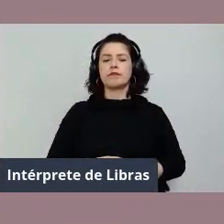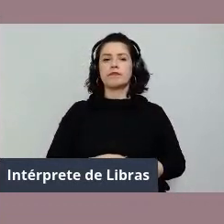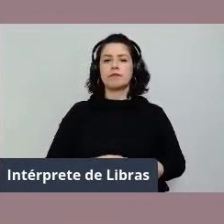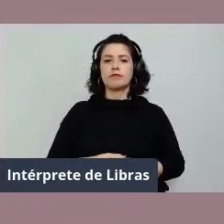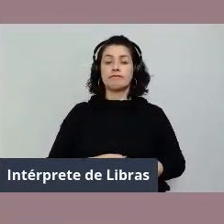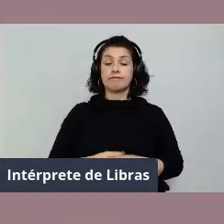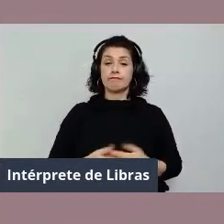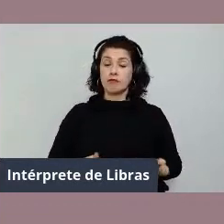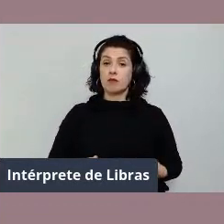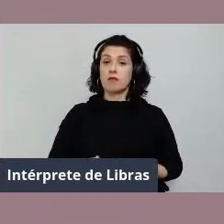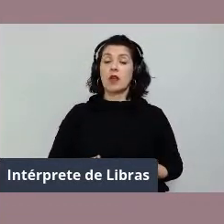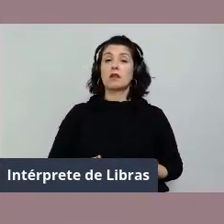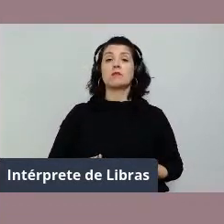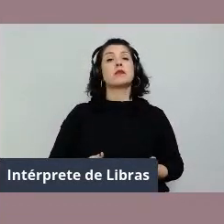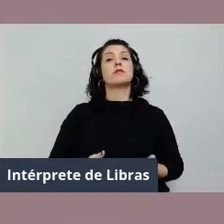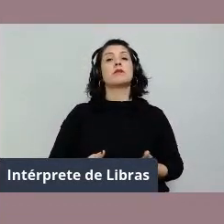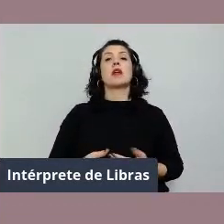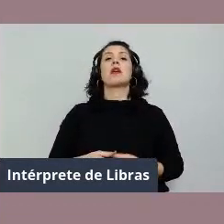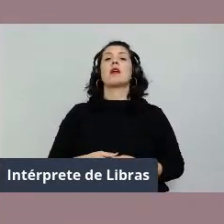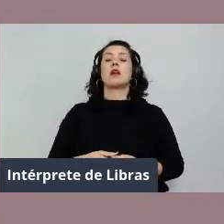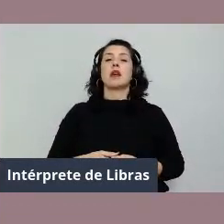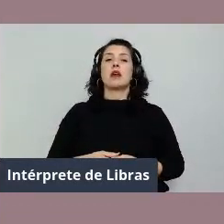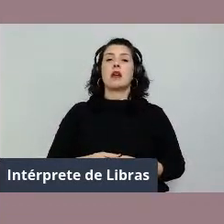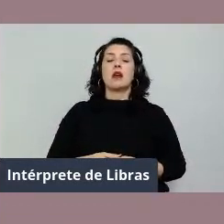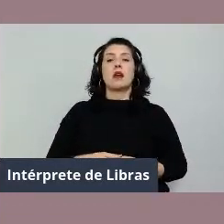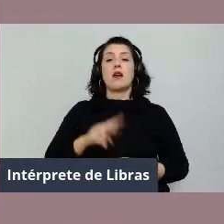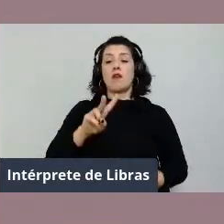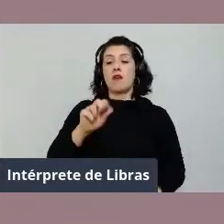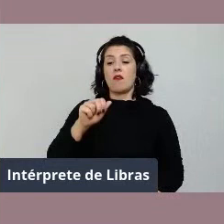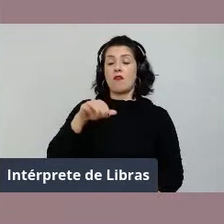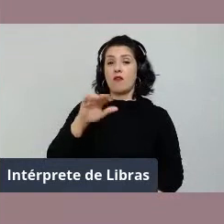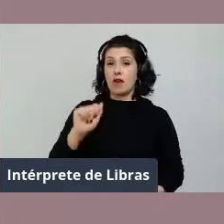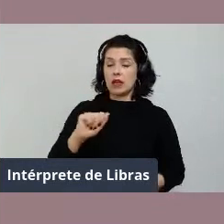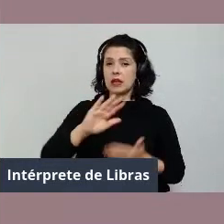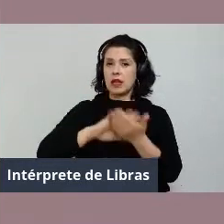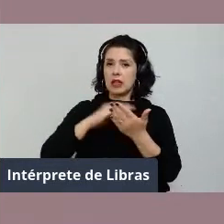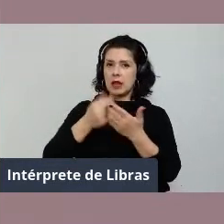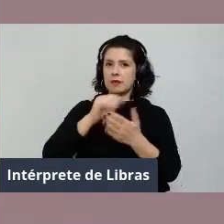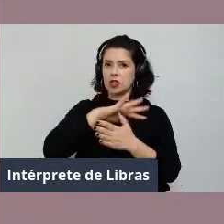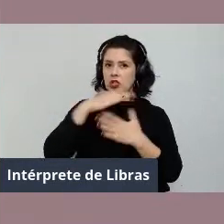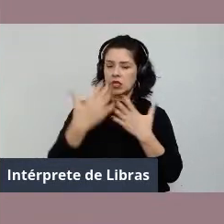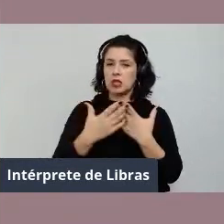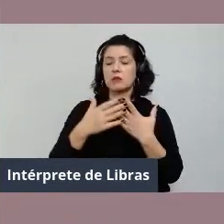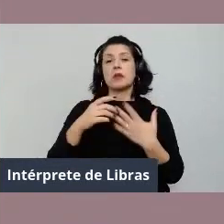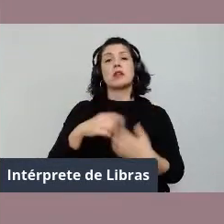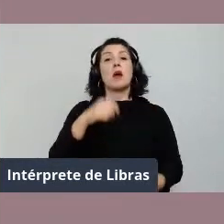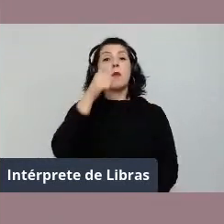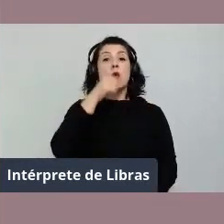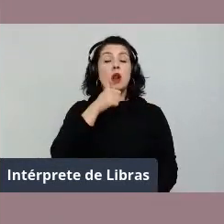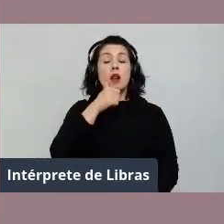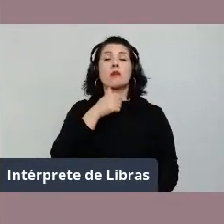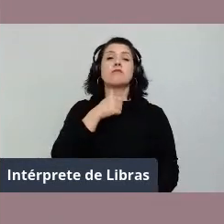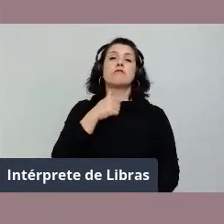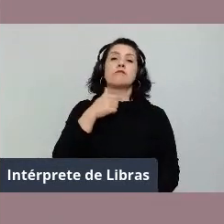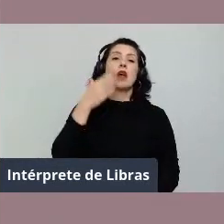A Vânia, nossa intérprete, ela tem pele branca, cabelo bem preto,